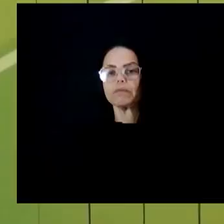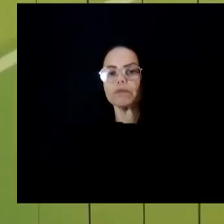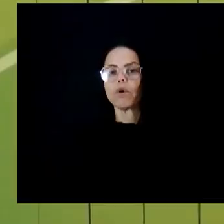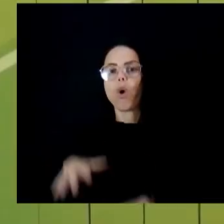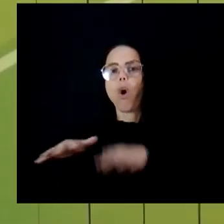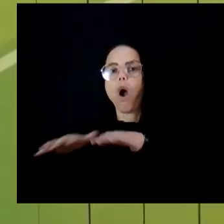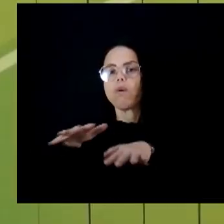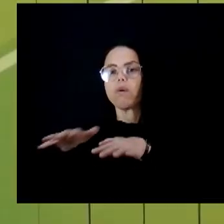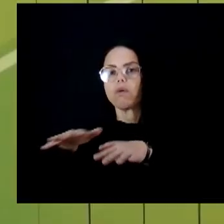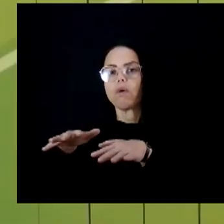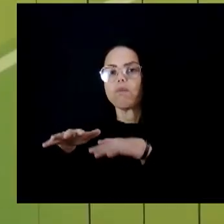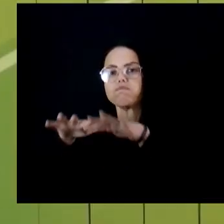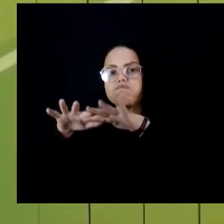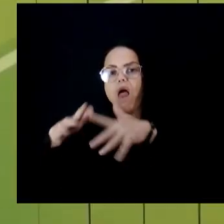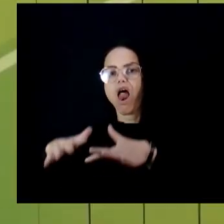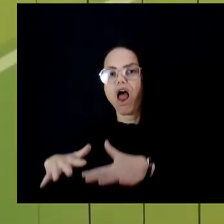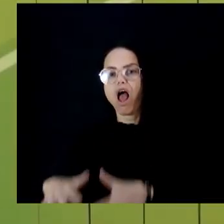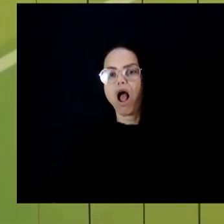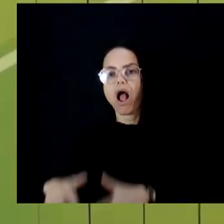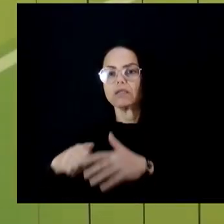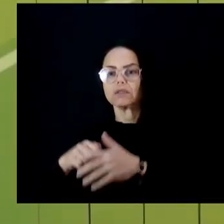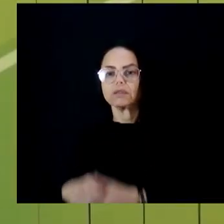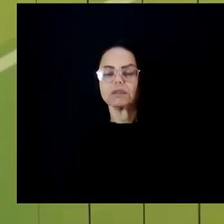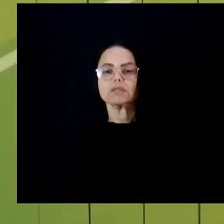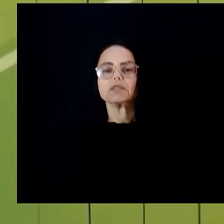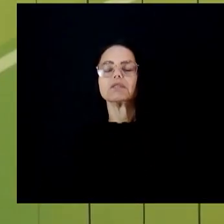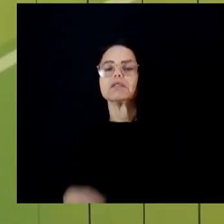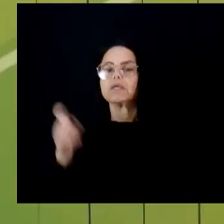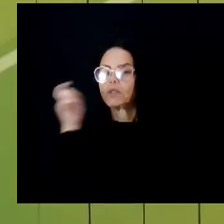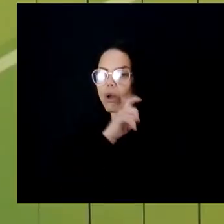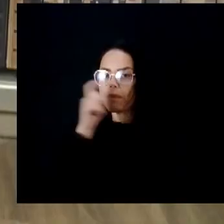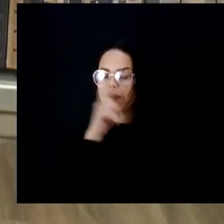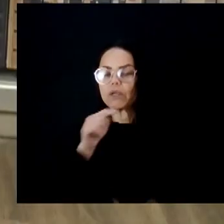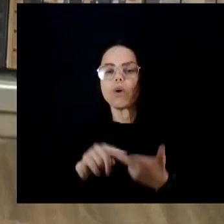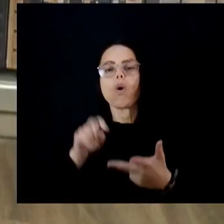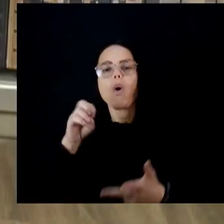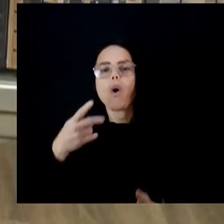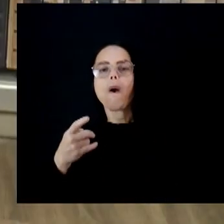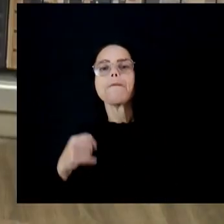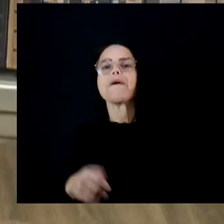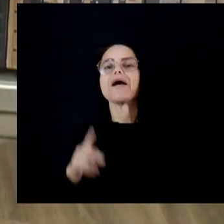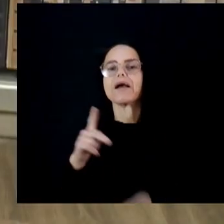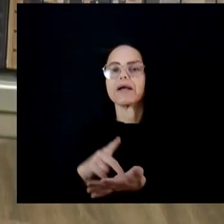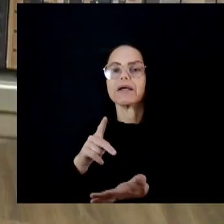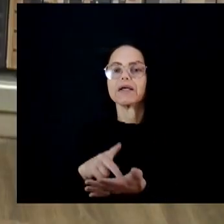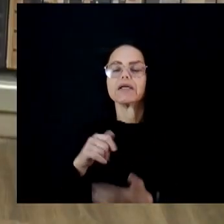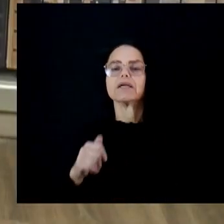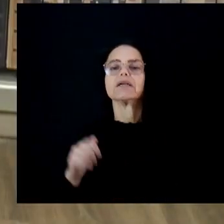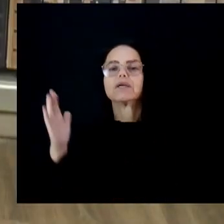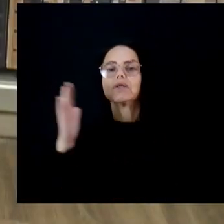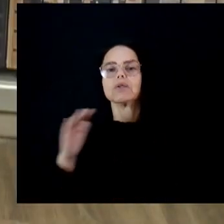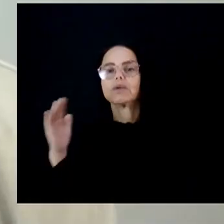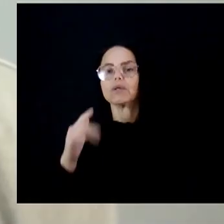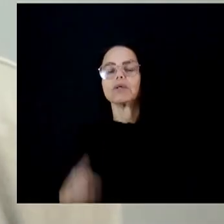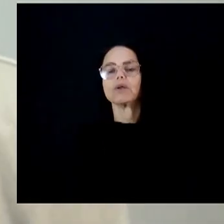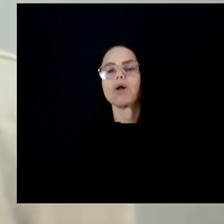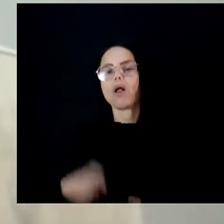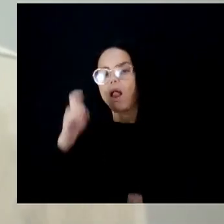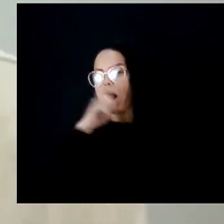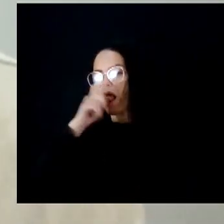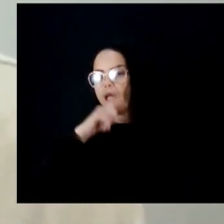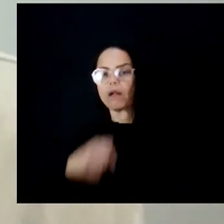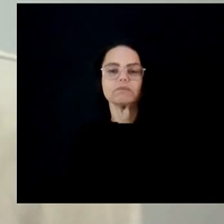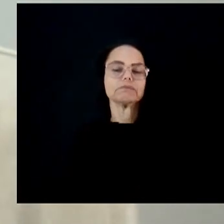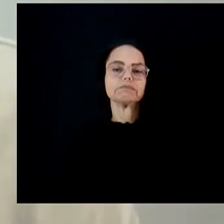Isso é um mito ou isso realmente é uma realidade no nosso país? Então, isso é um mito. Na verdade, no Brasil a